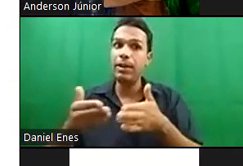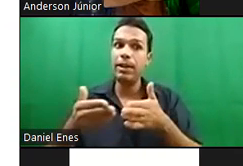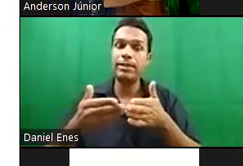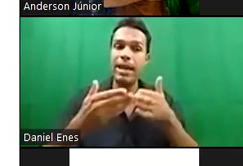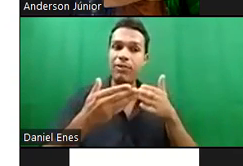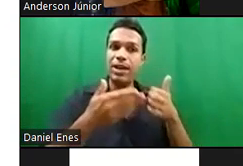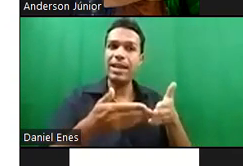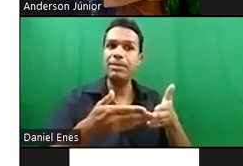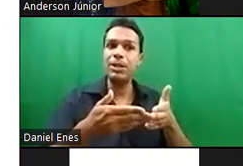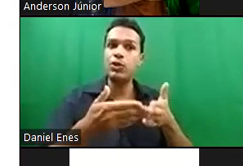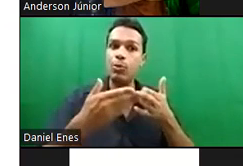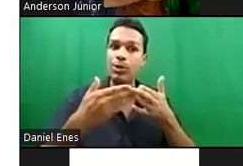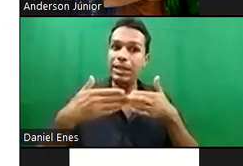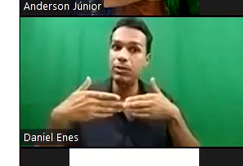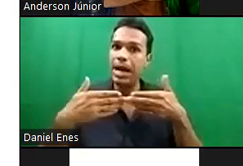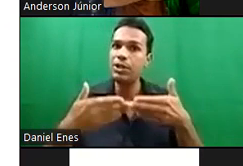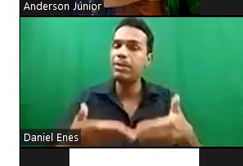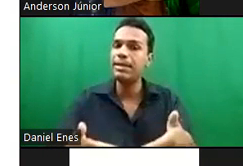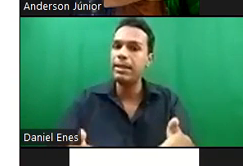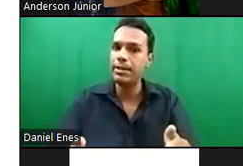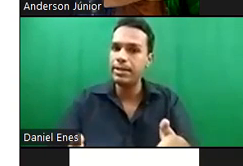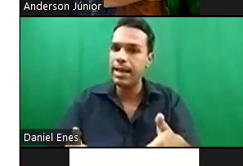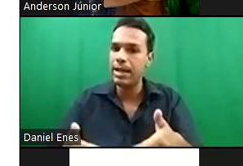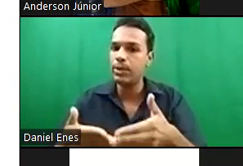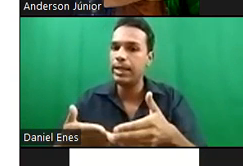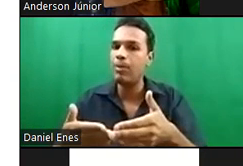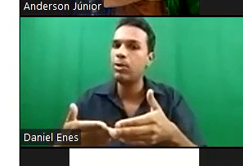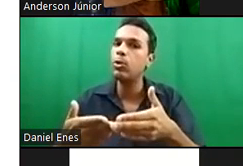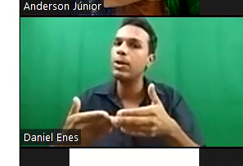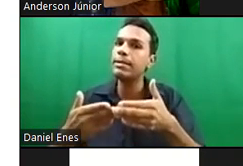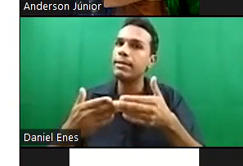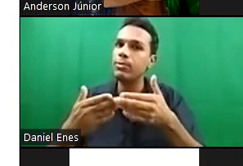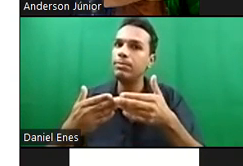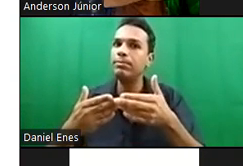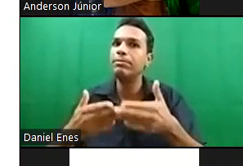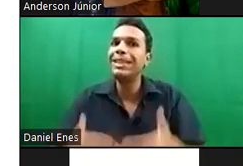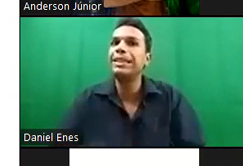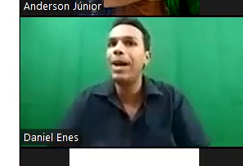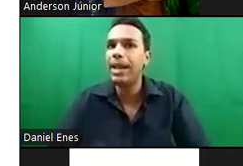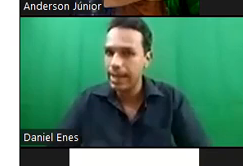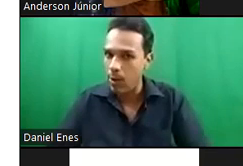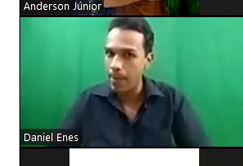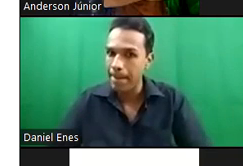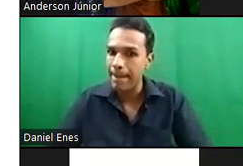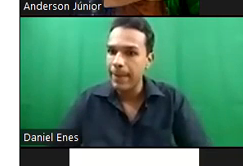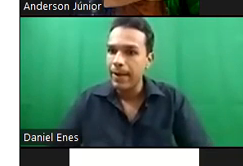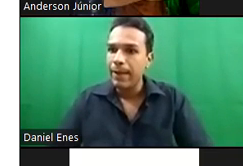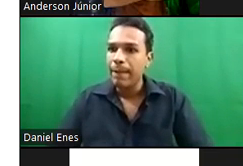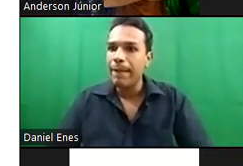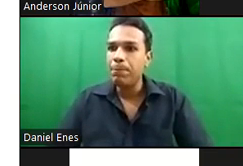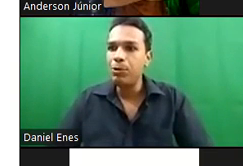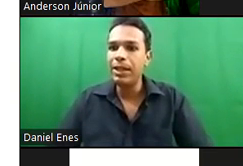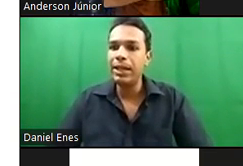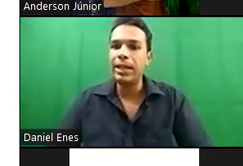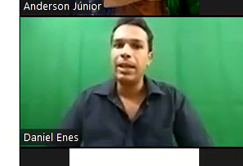gente se refere a Libras como linguagem brasileira de sinais, o que é uma colocação que não é legal,